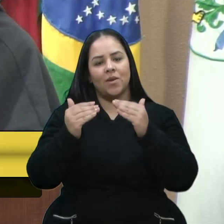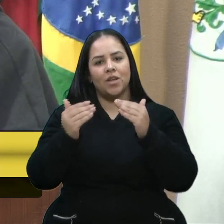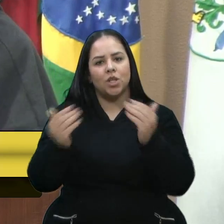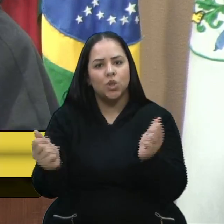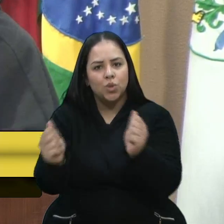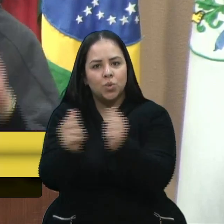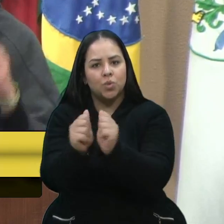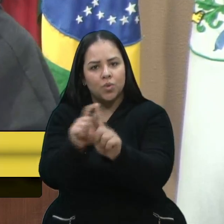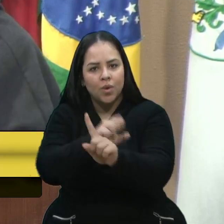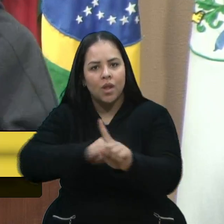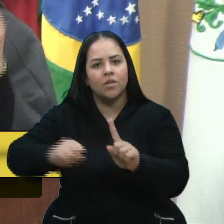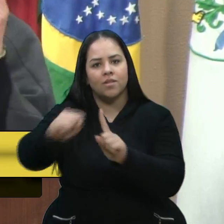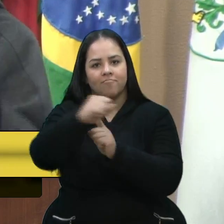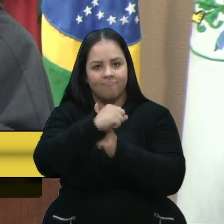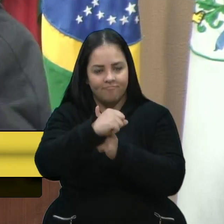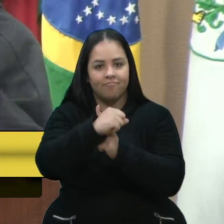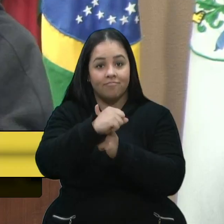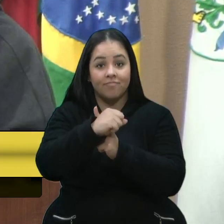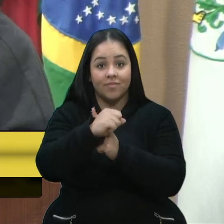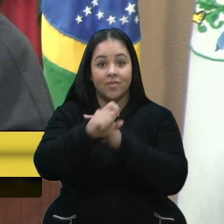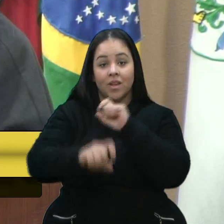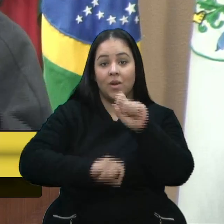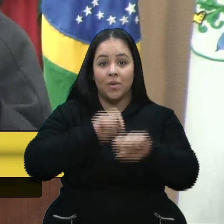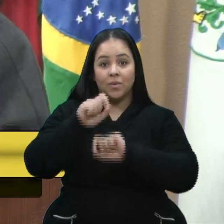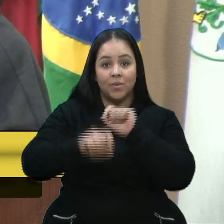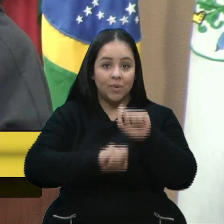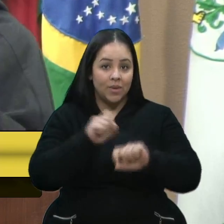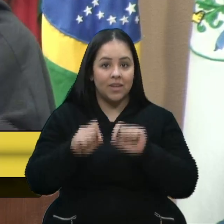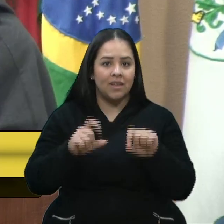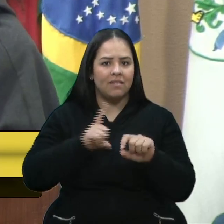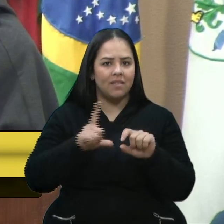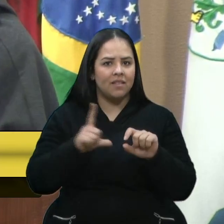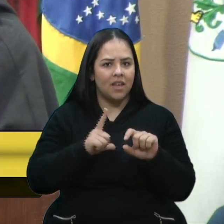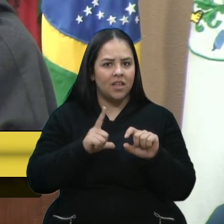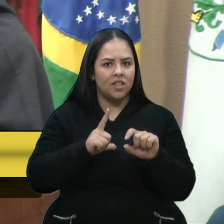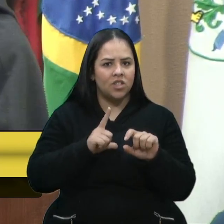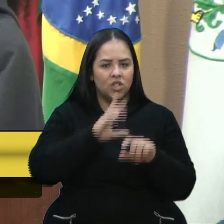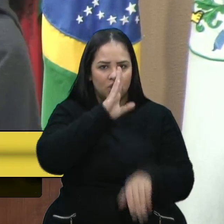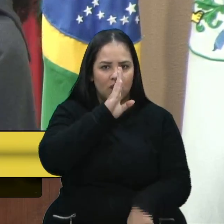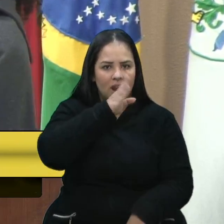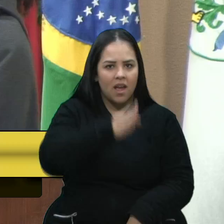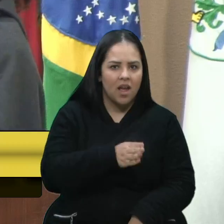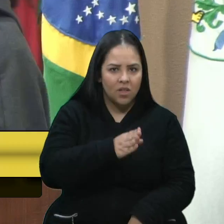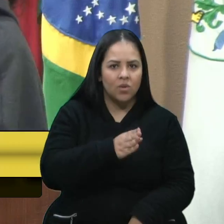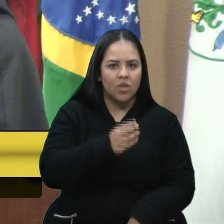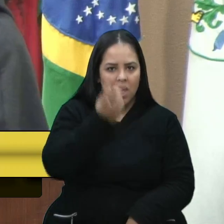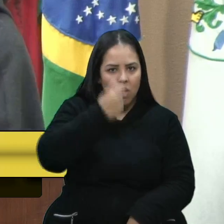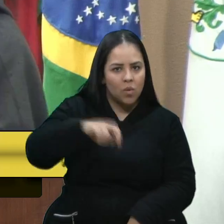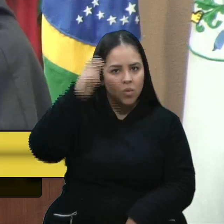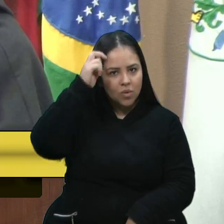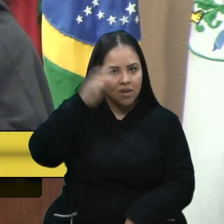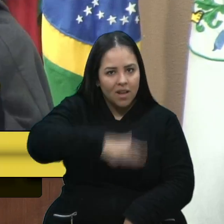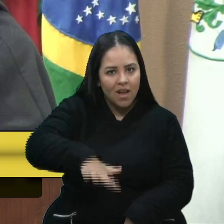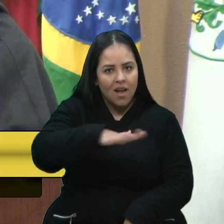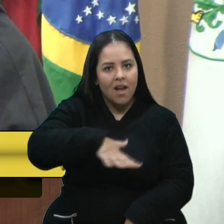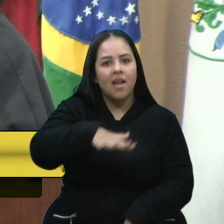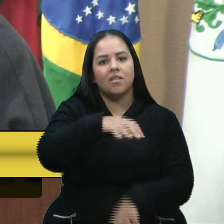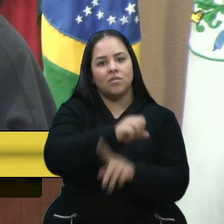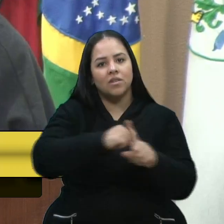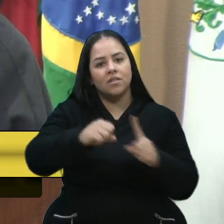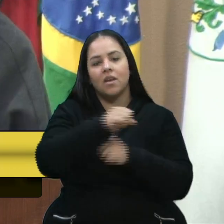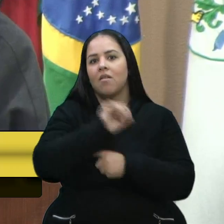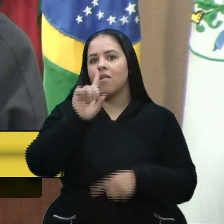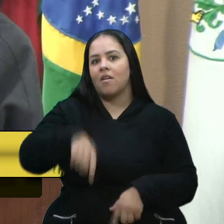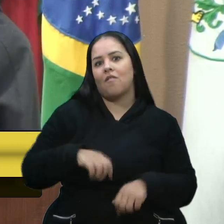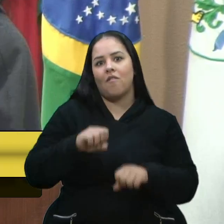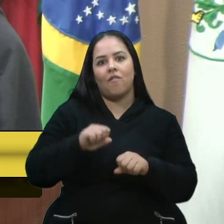sociedade. Então, a interferência que a cultura tem para a questão social é algo muito